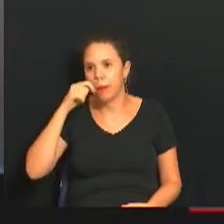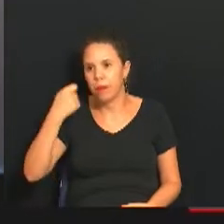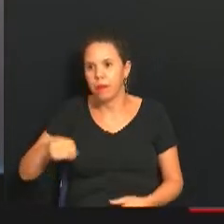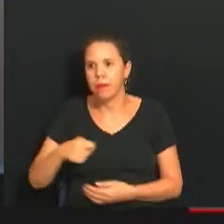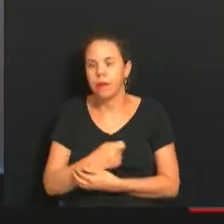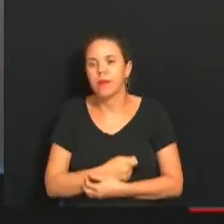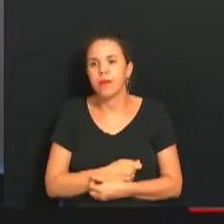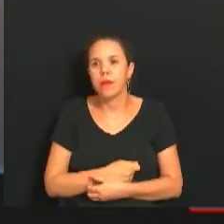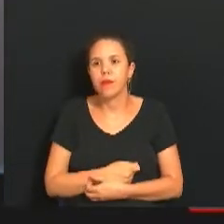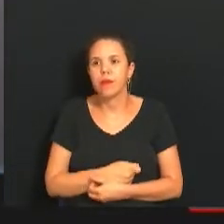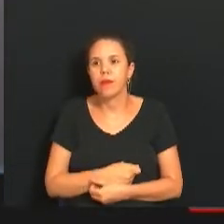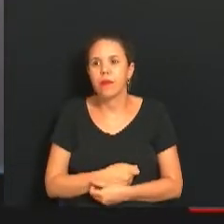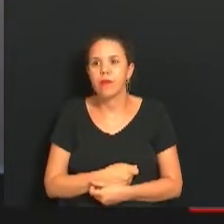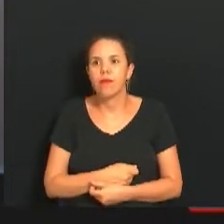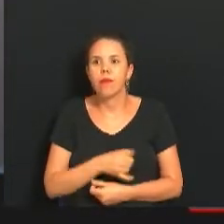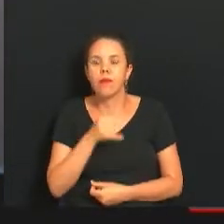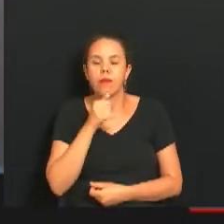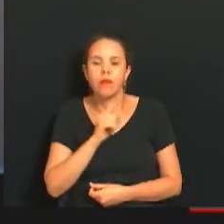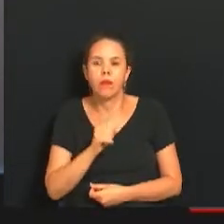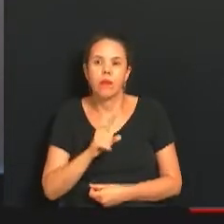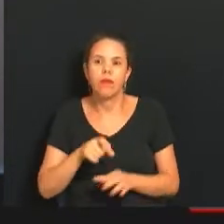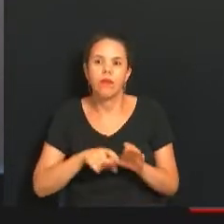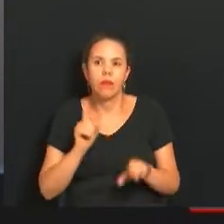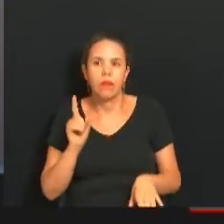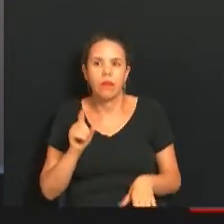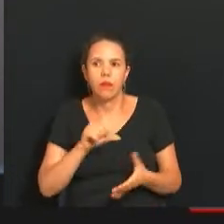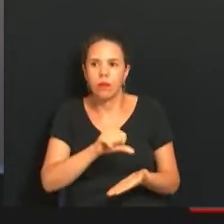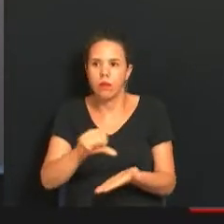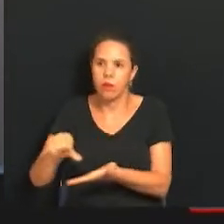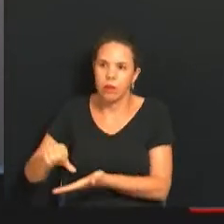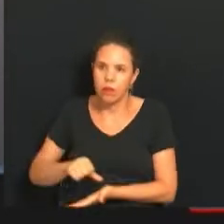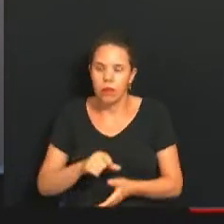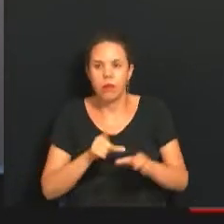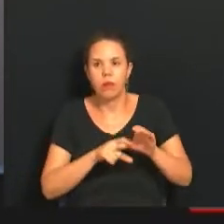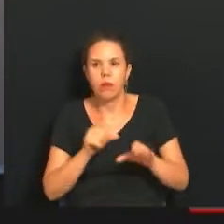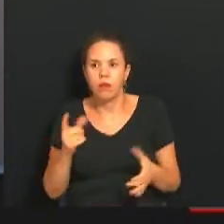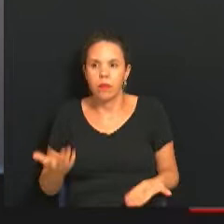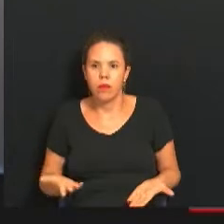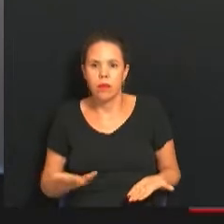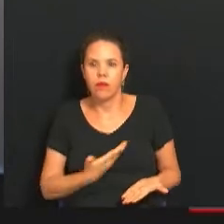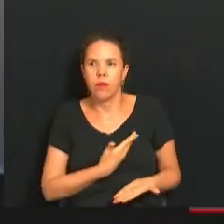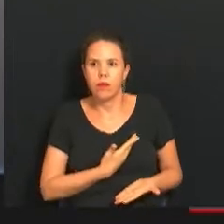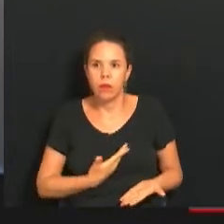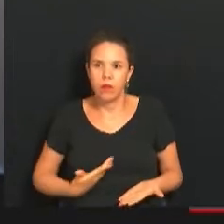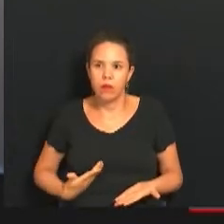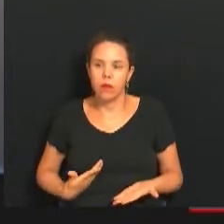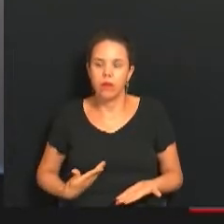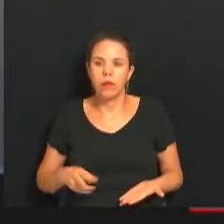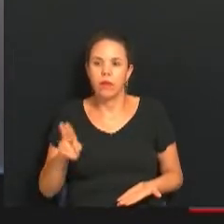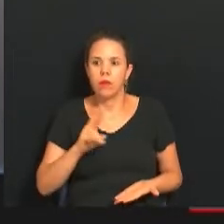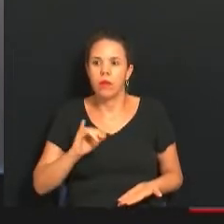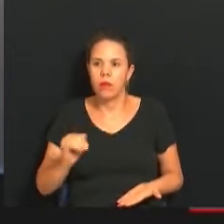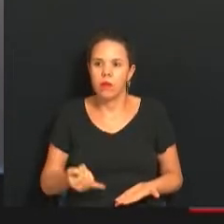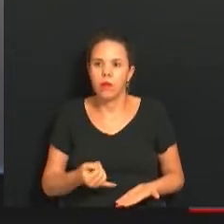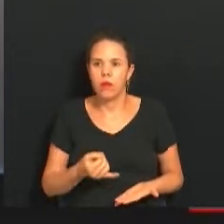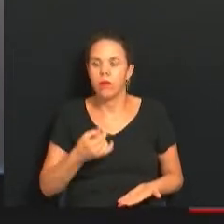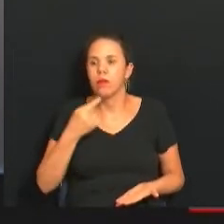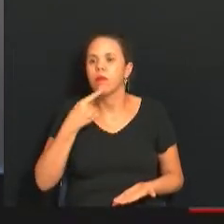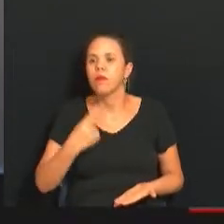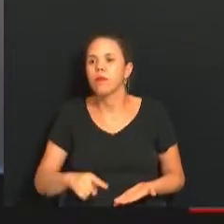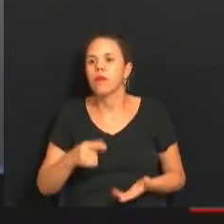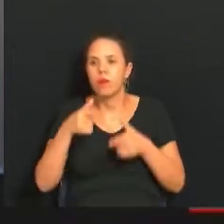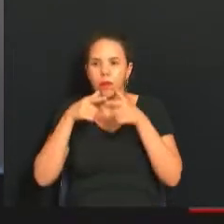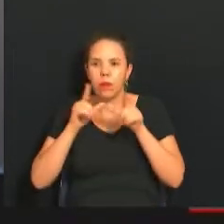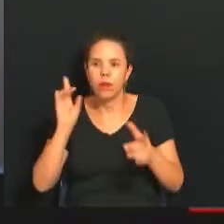não fossem repúblicas autônomas, eram regiões com autonomia governamental, utilizavam o russo como língua